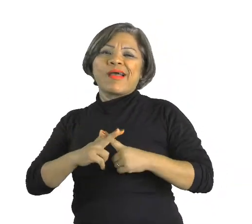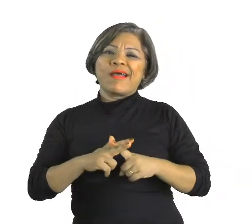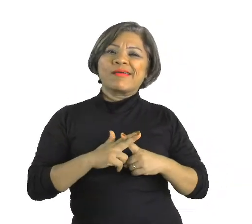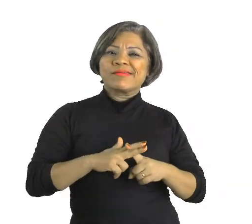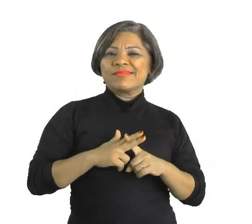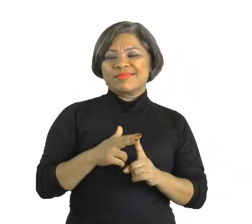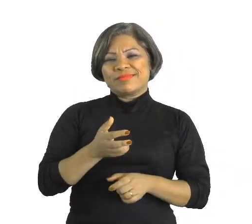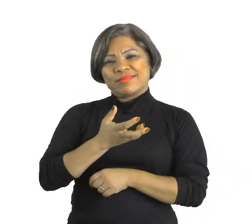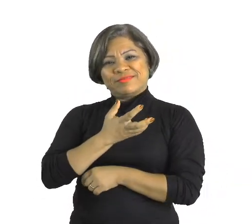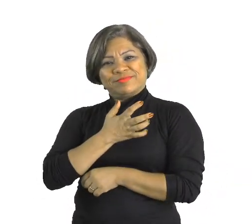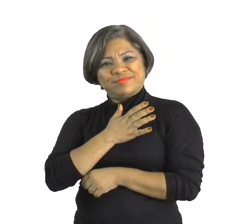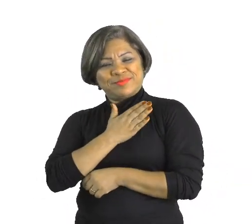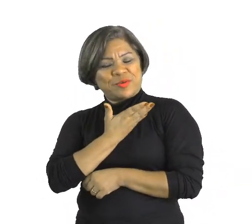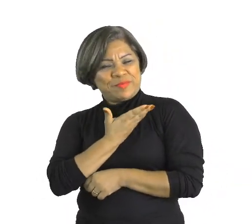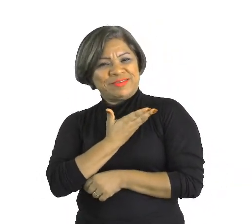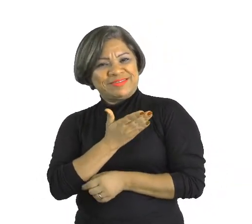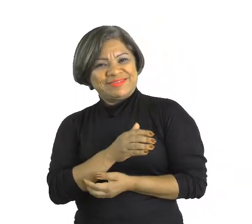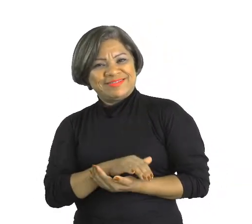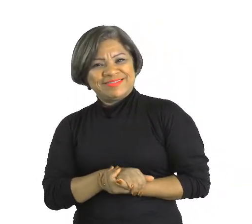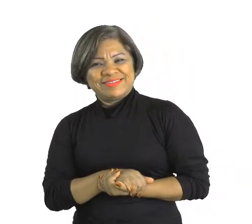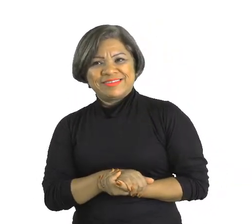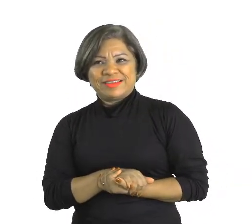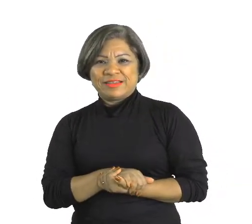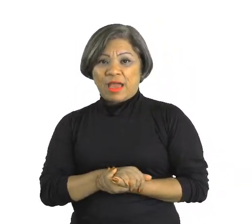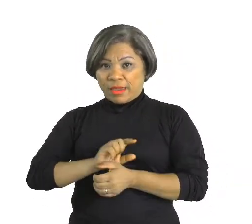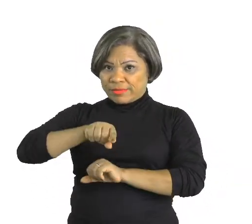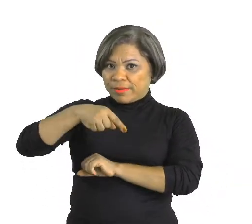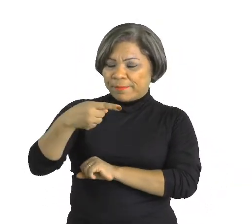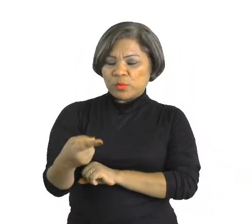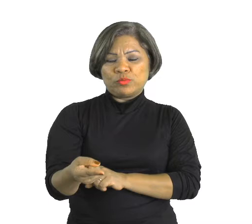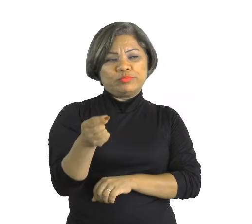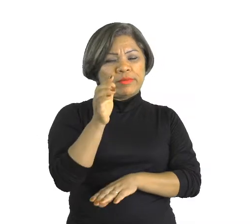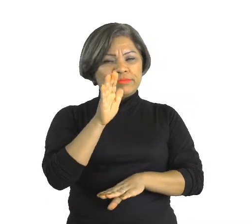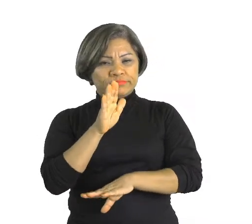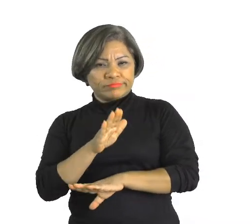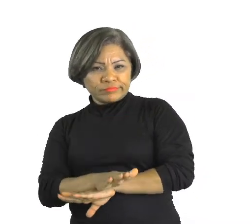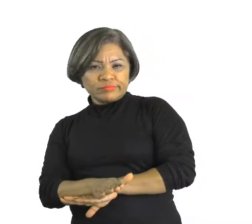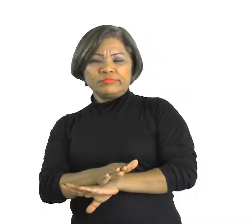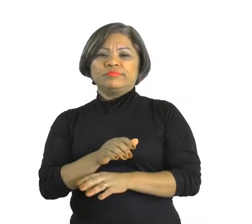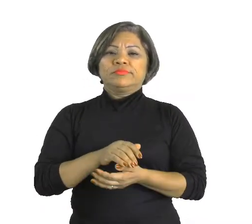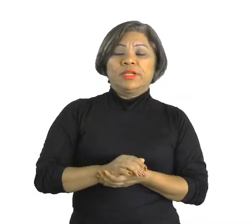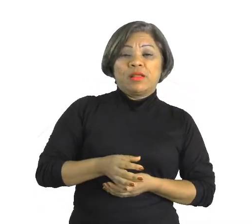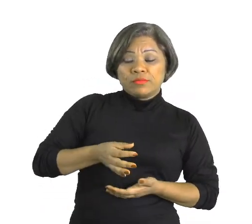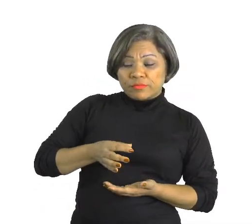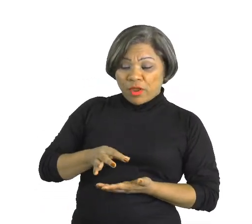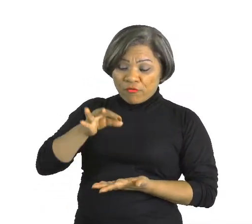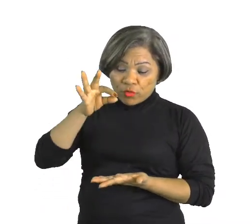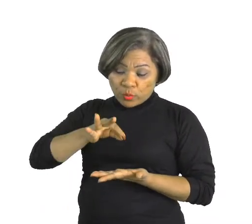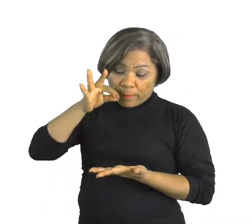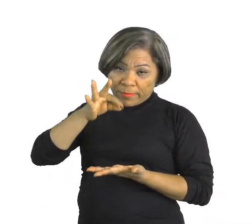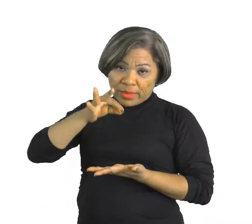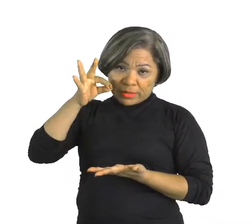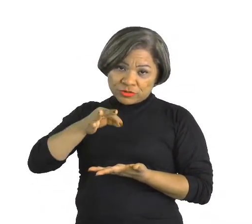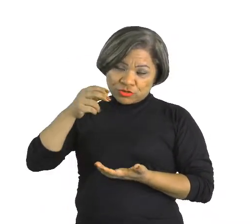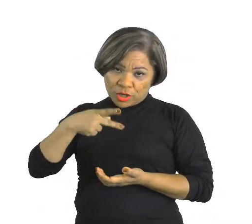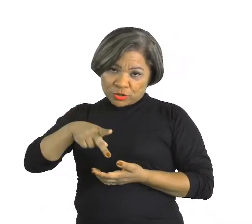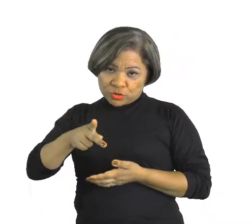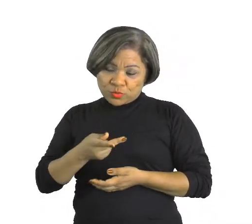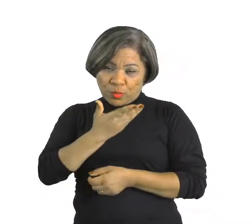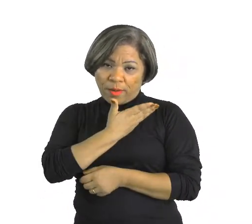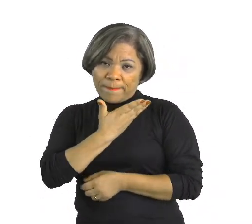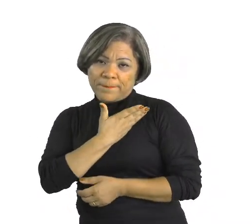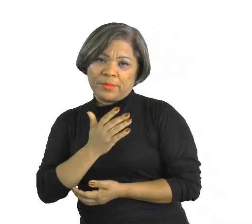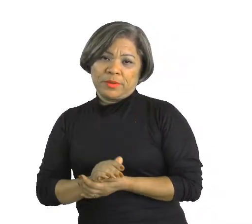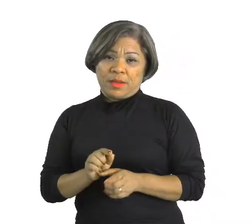costume, Pipoca foi tomar chá com suas amigas, mas ela estava tão ocupada enviando